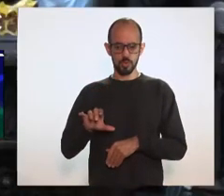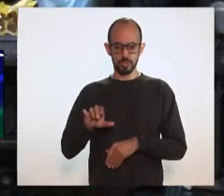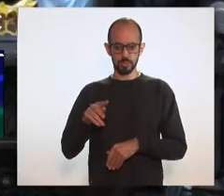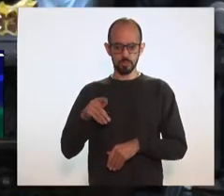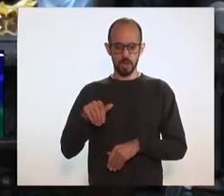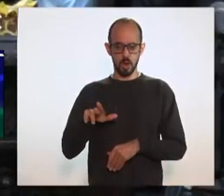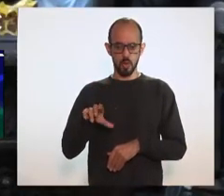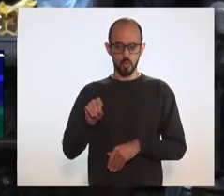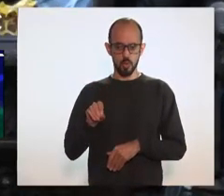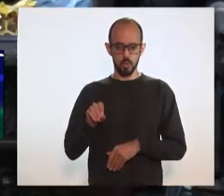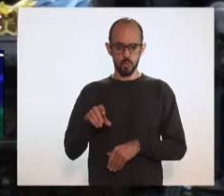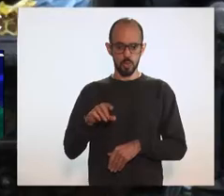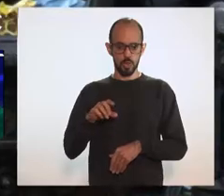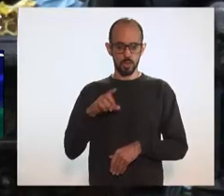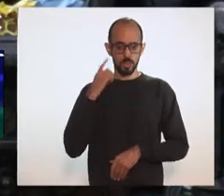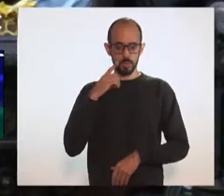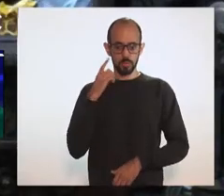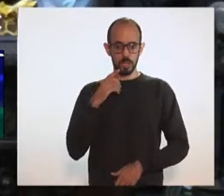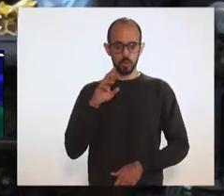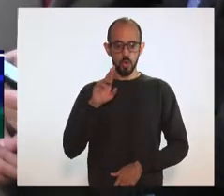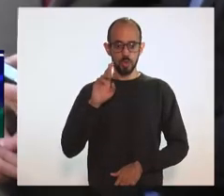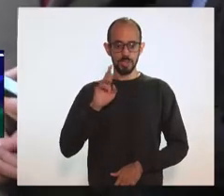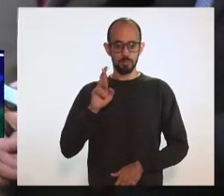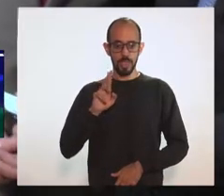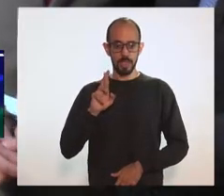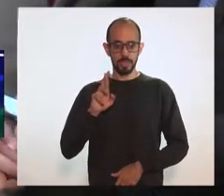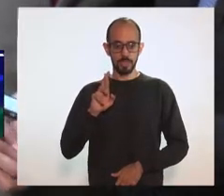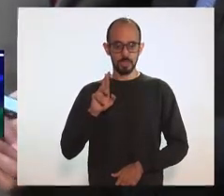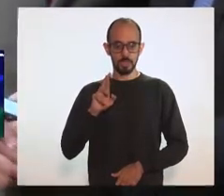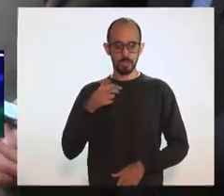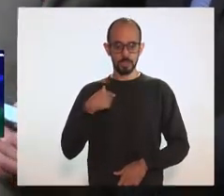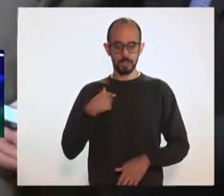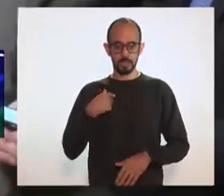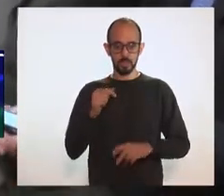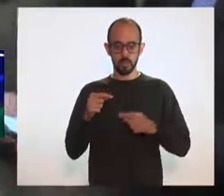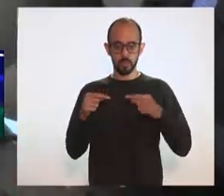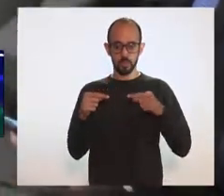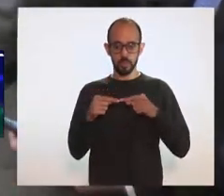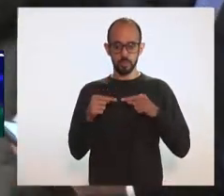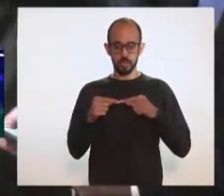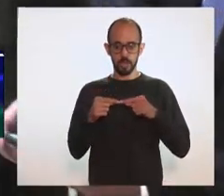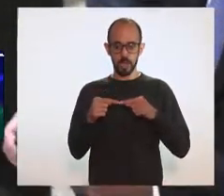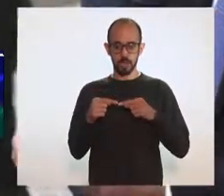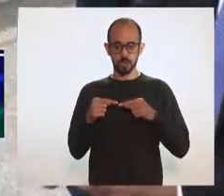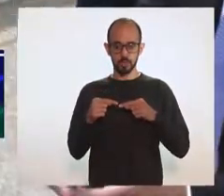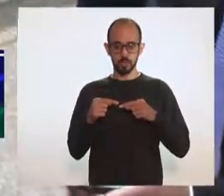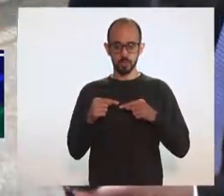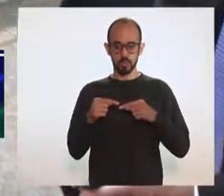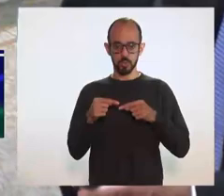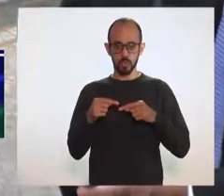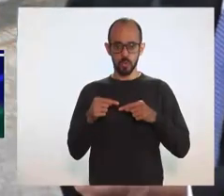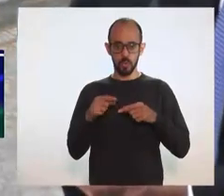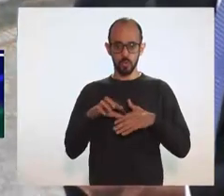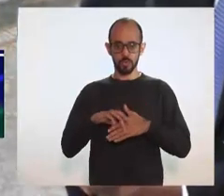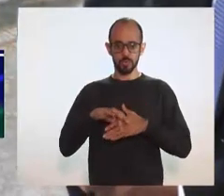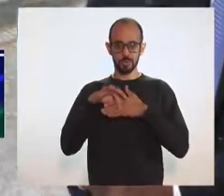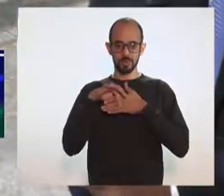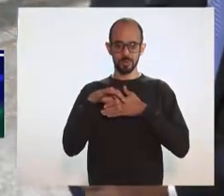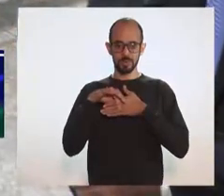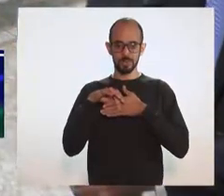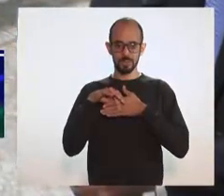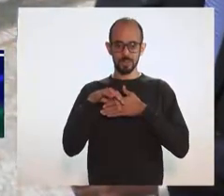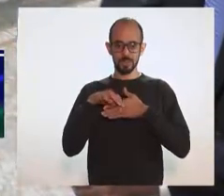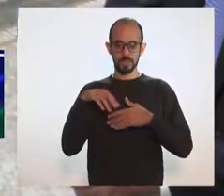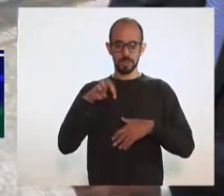Deputado Rosenberg Reis. Presidente, combinando aqui com o nosso grande líder,